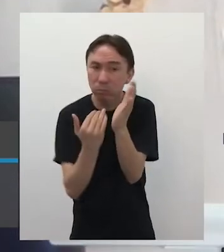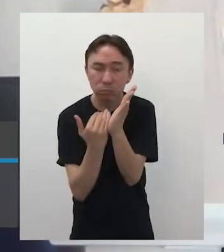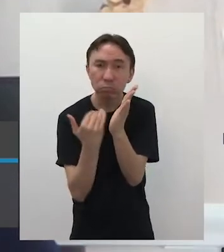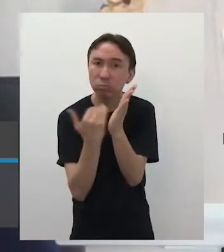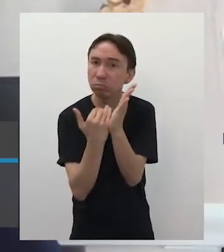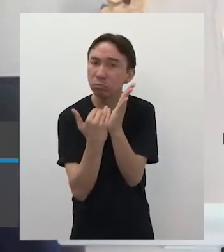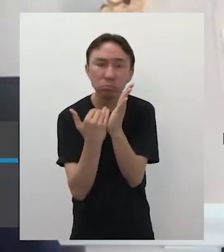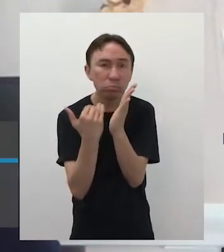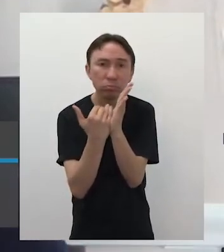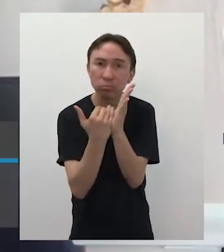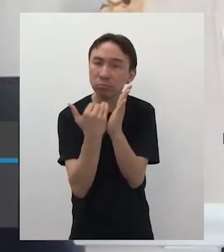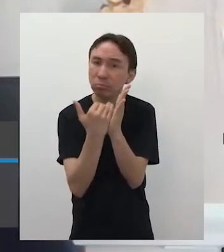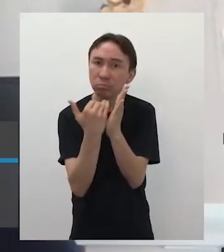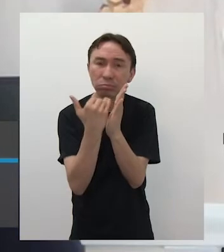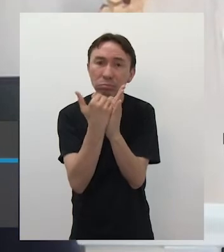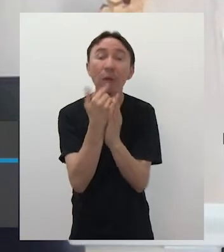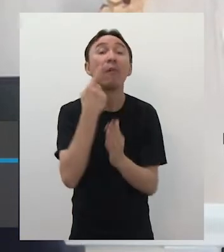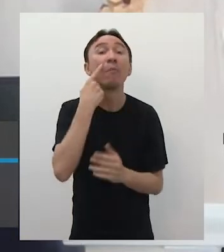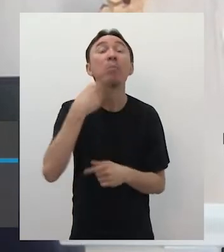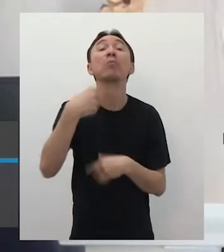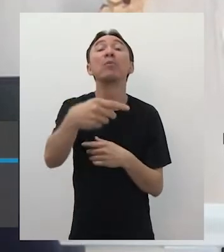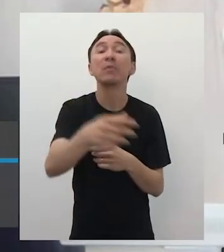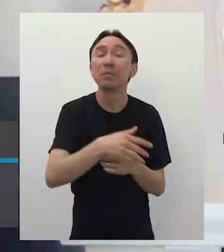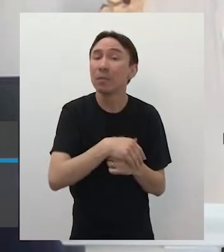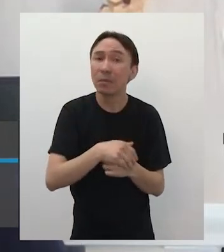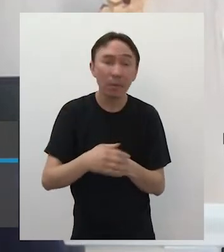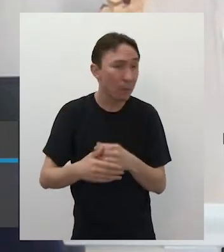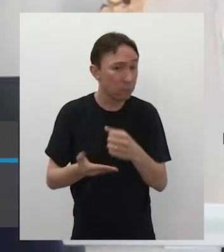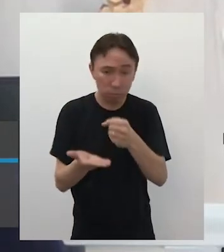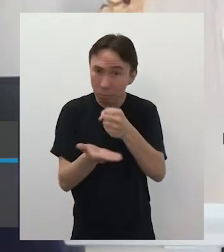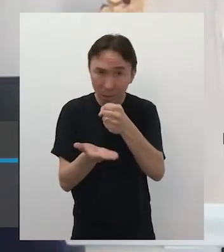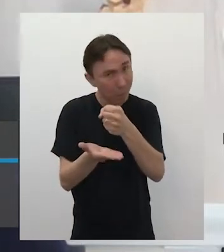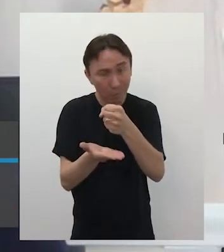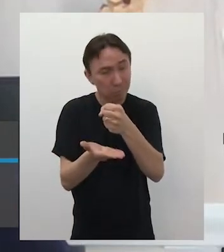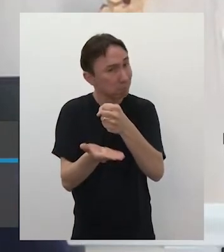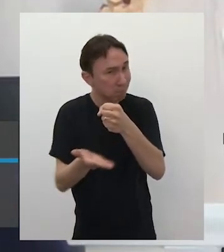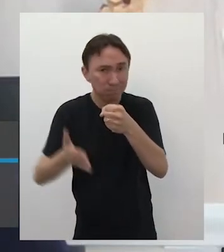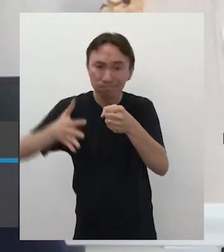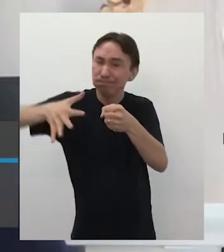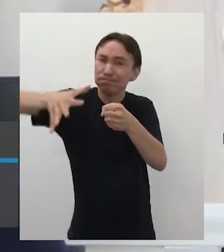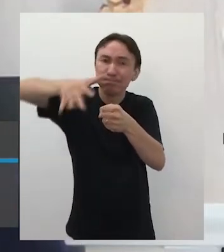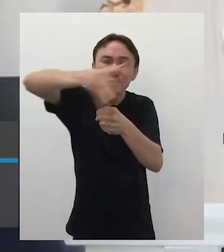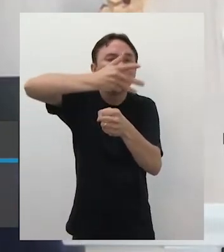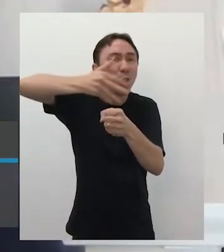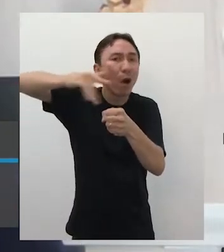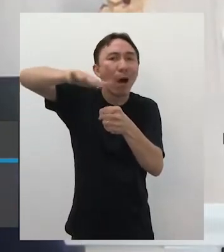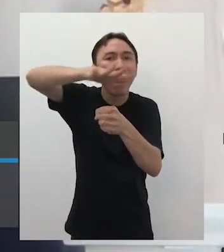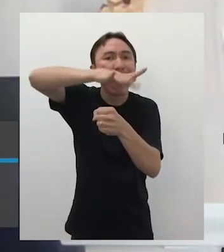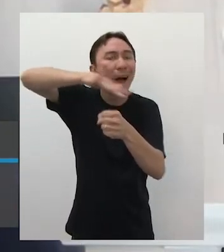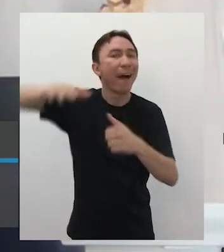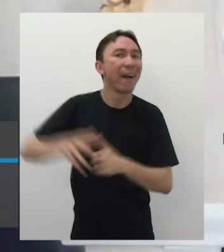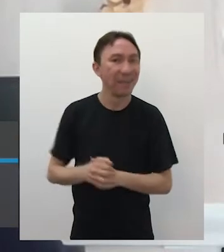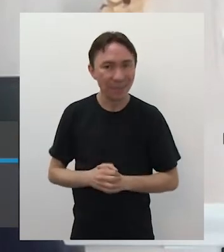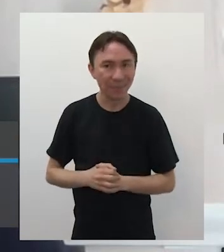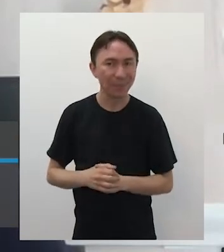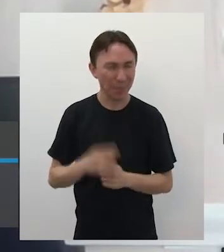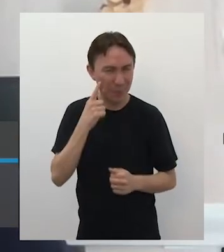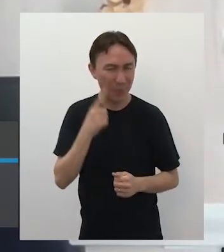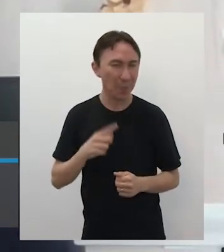Vocês vão conseguir fazer também. A gente começa fazendo o mínimo e logo passamos para o